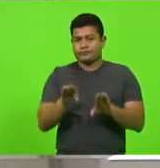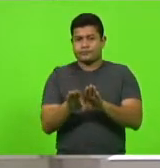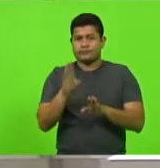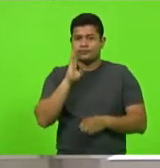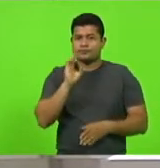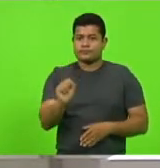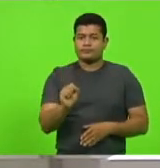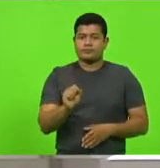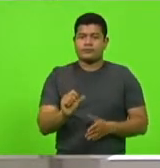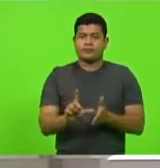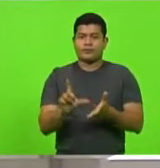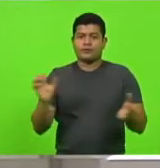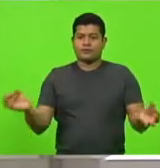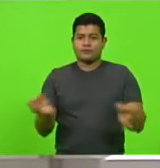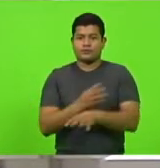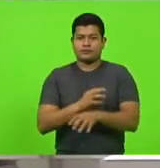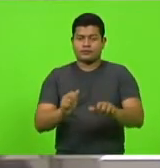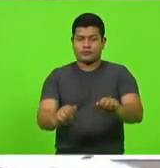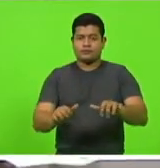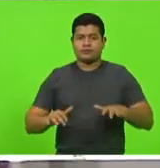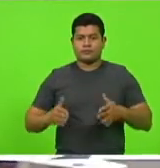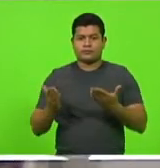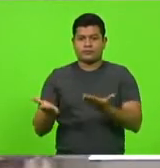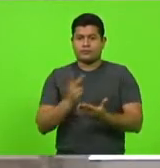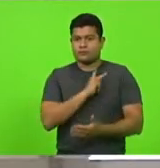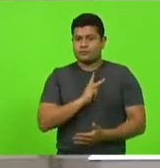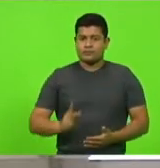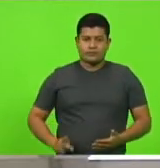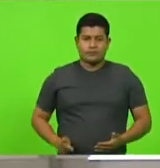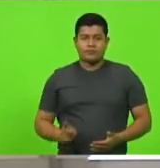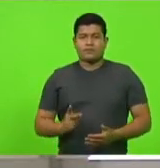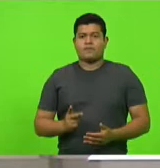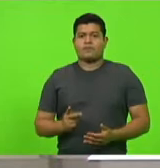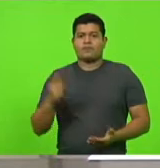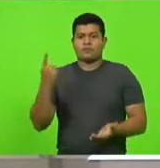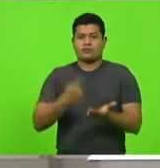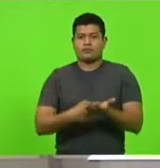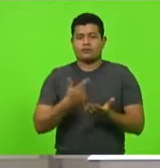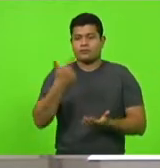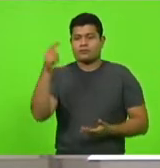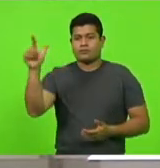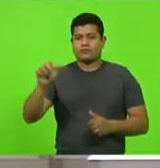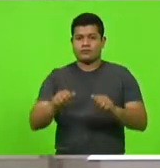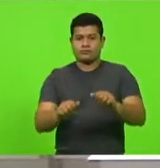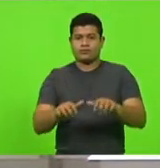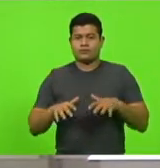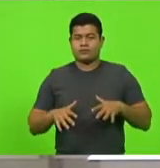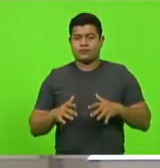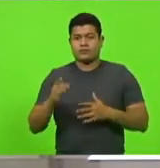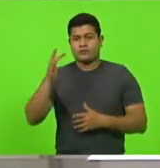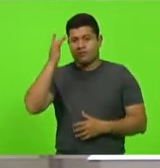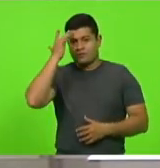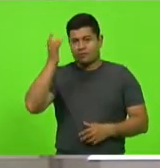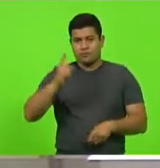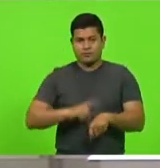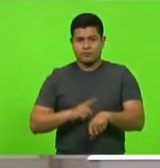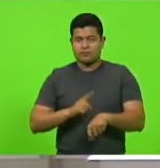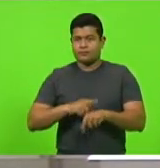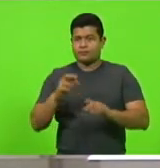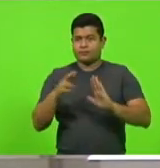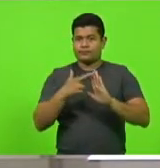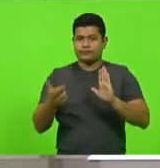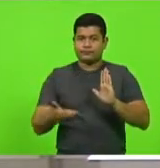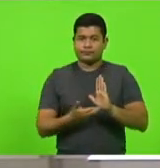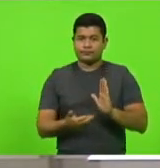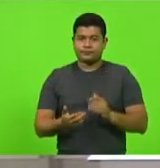Souza. Nada mais havendo a tratar, o senhor presidente, antes de encerrar a sessão, convocou outra ordinária para quarta-feira, no horário